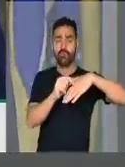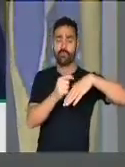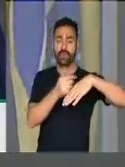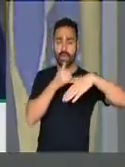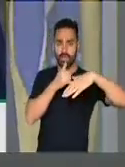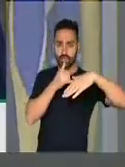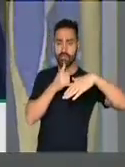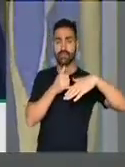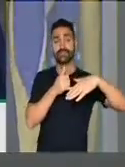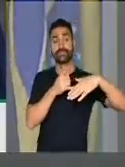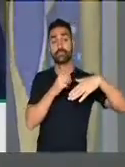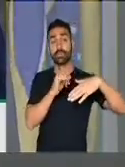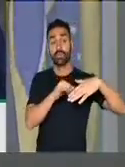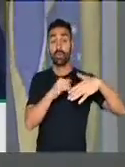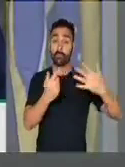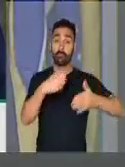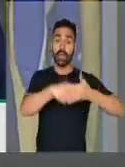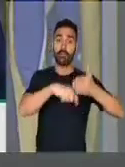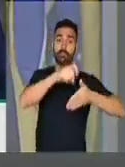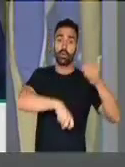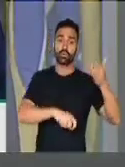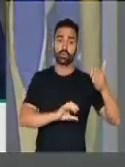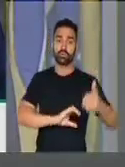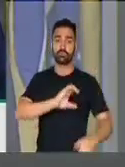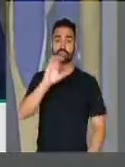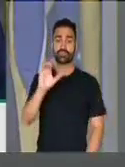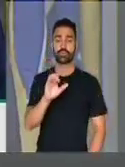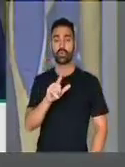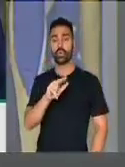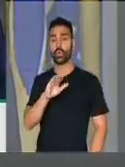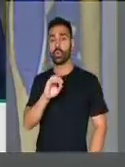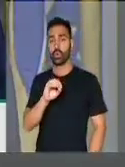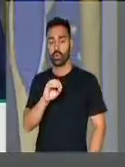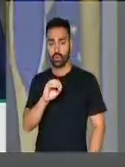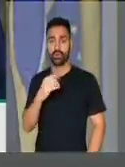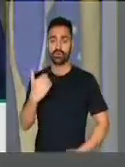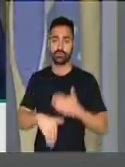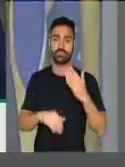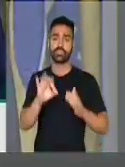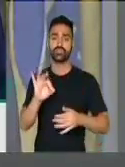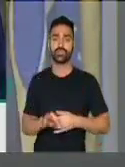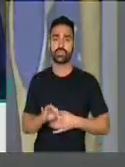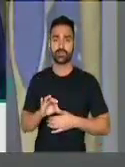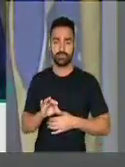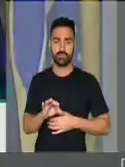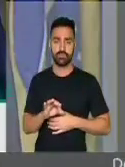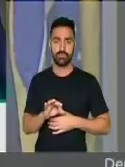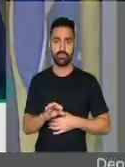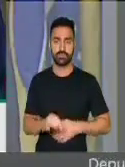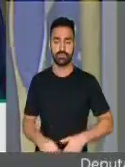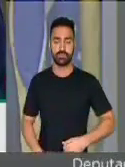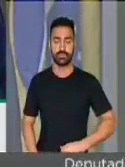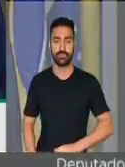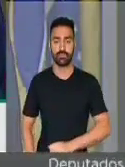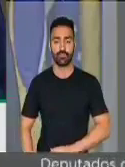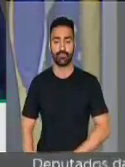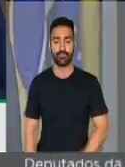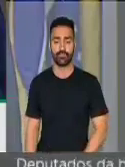dessa que acabei de registrar, esse parque de energia solar no município de Ribeira.